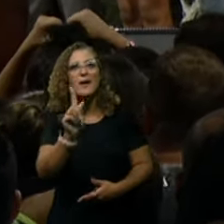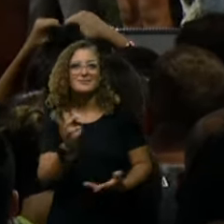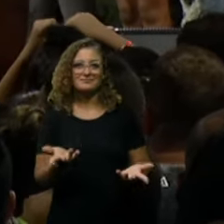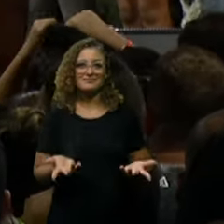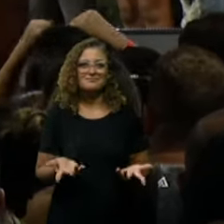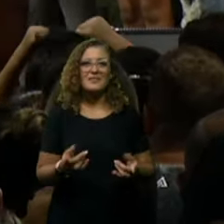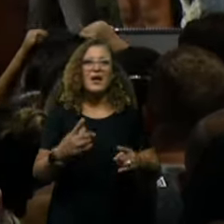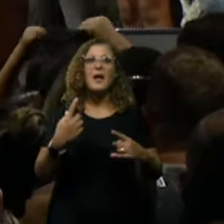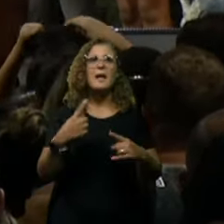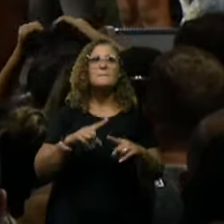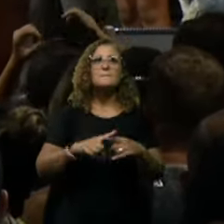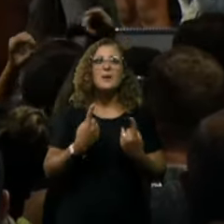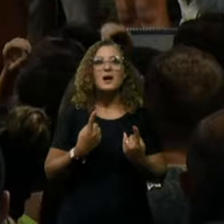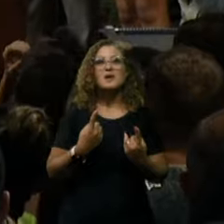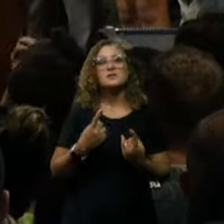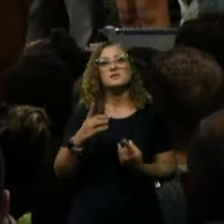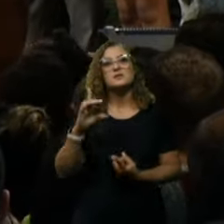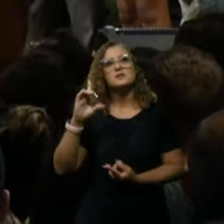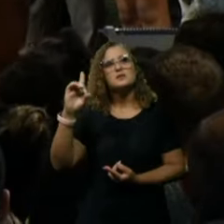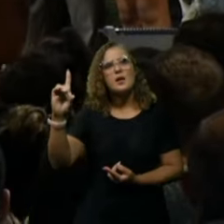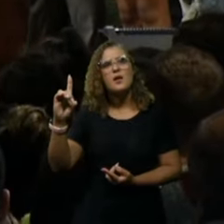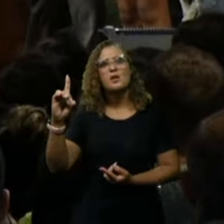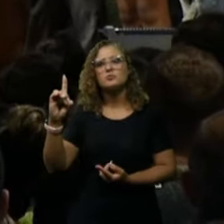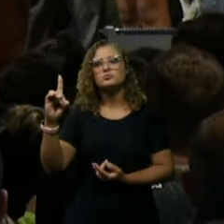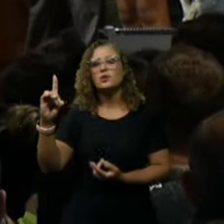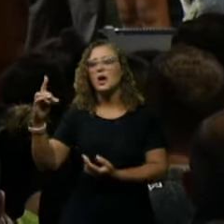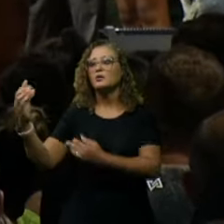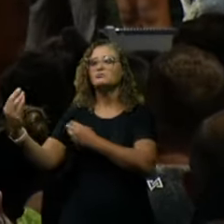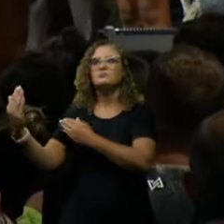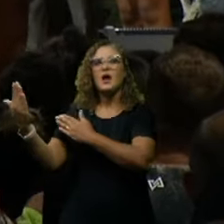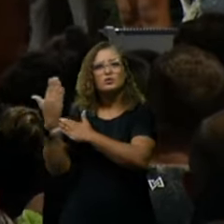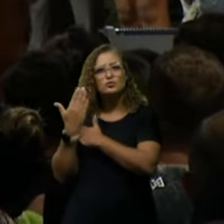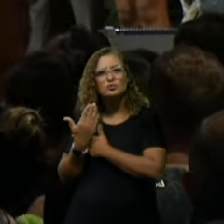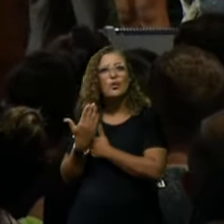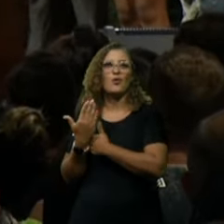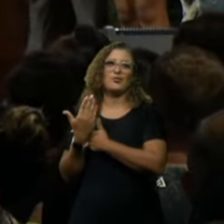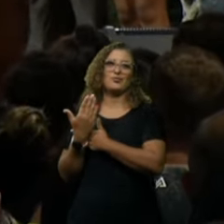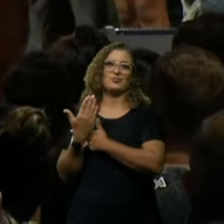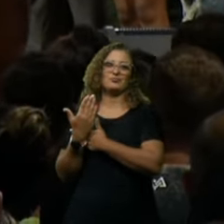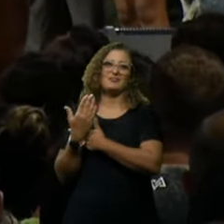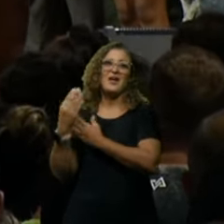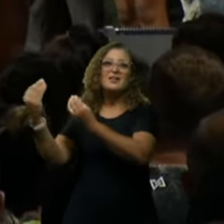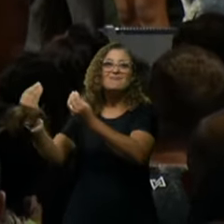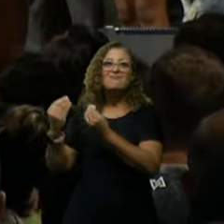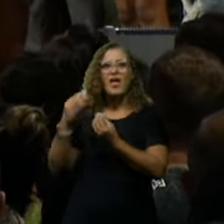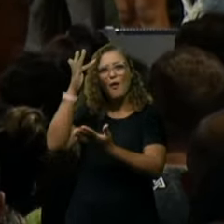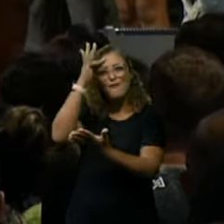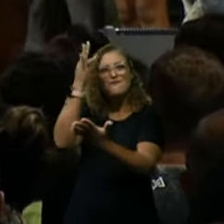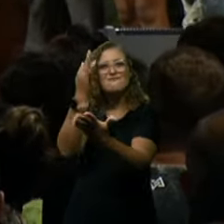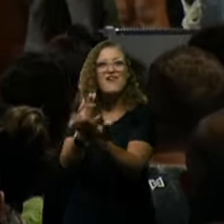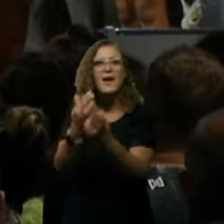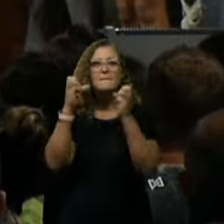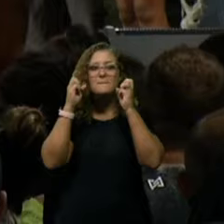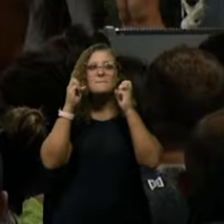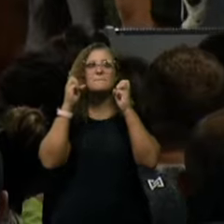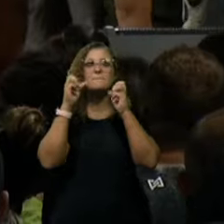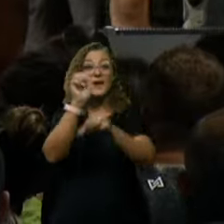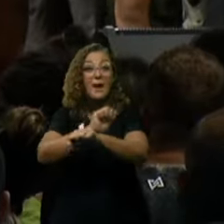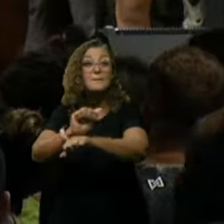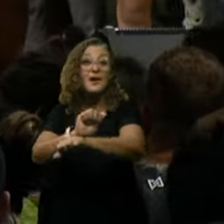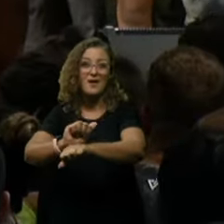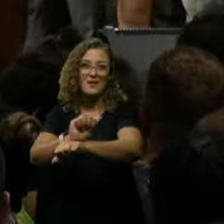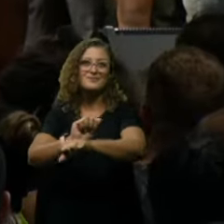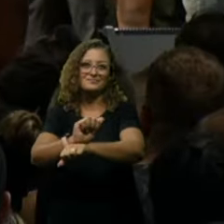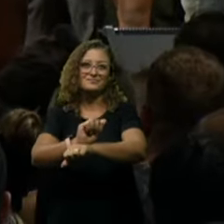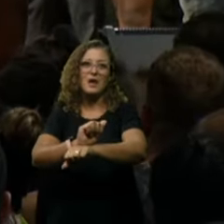eu para ele motivação de sobra para não ficar lá é porque Deus ajuda a fé a Bíblia que ele é o dono do querendo efetuar Quanto que é muito uma coisa não